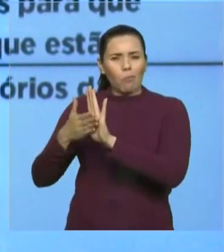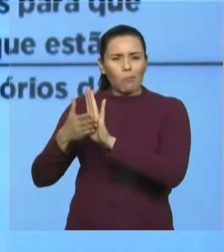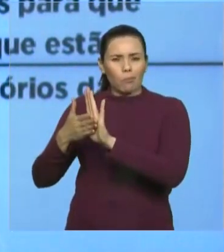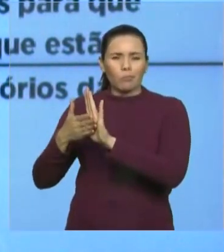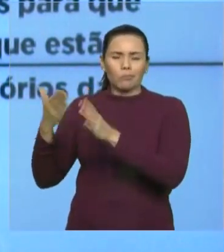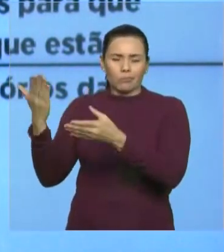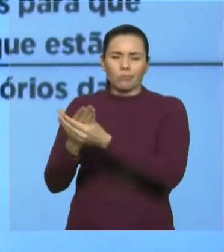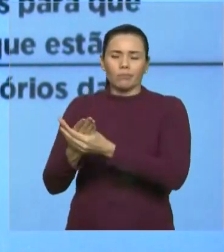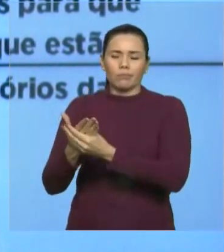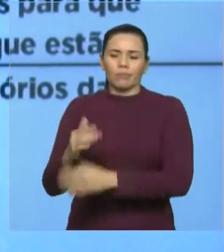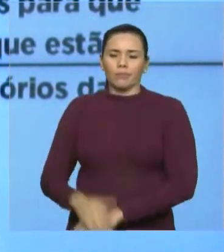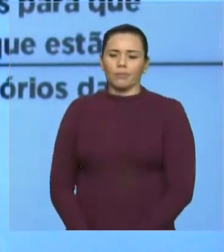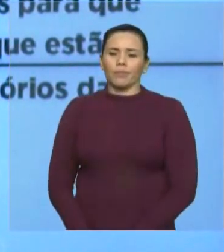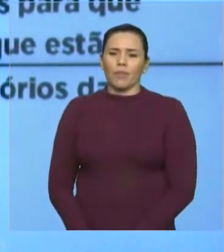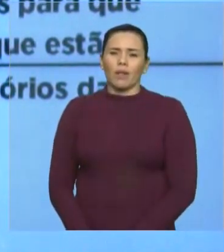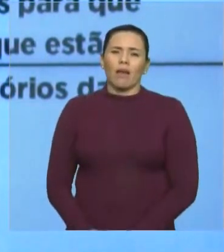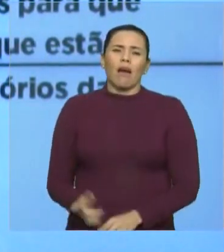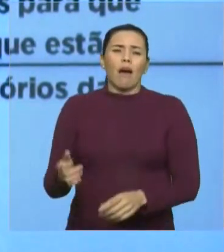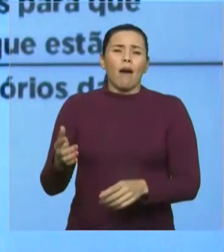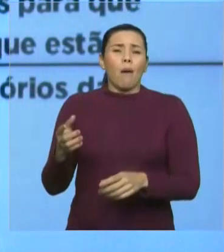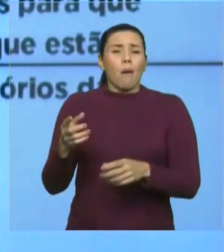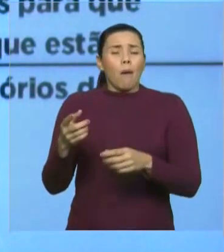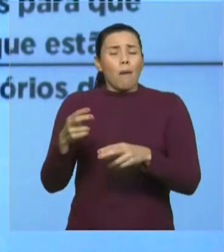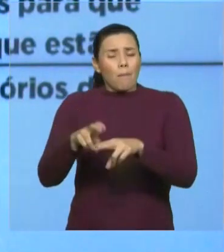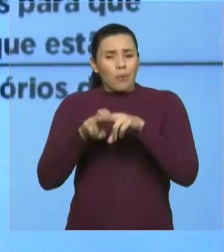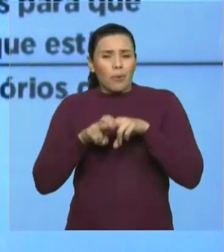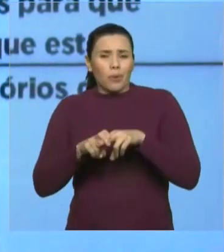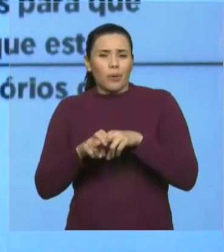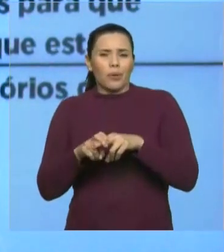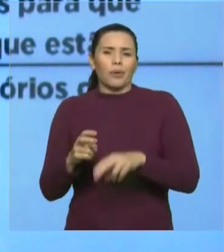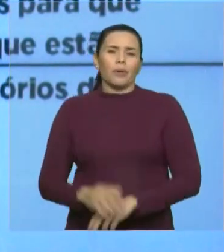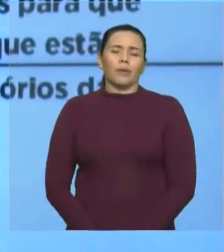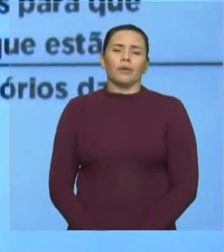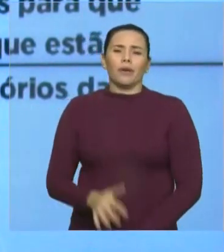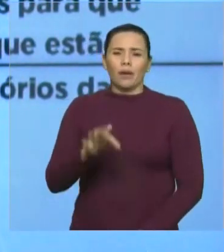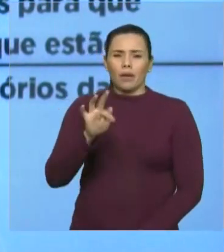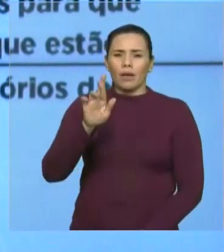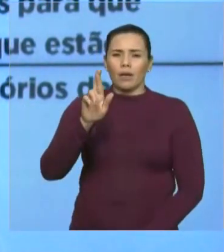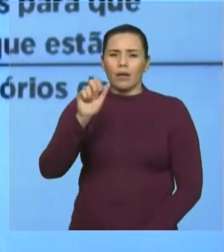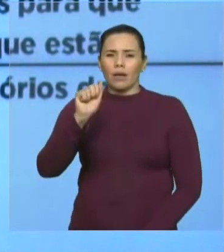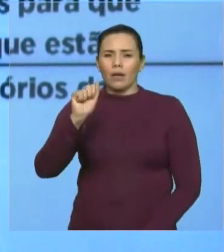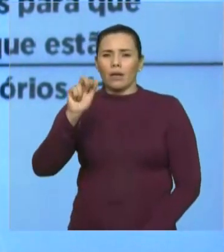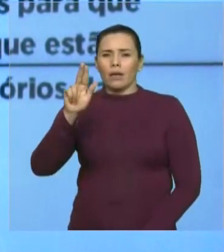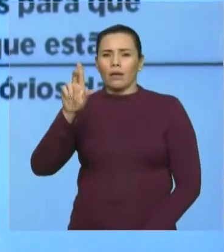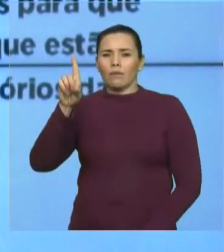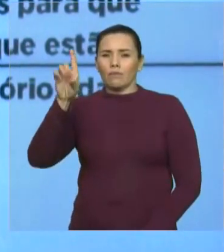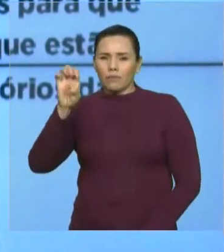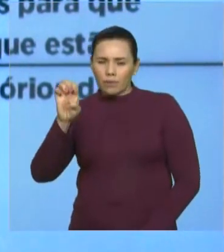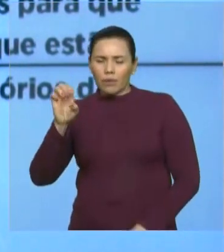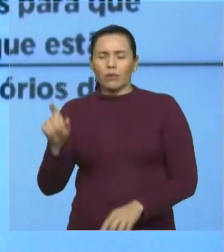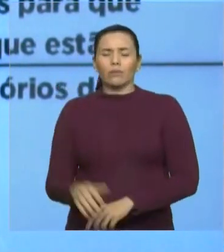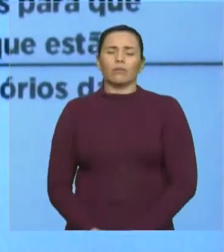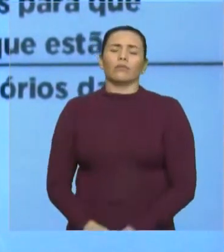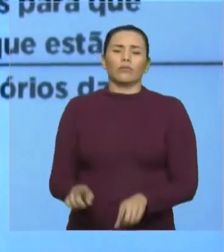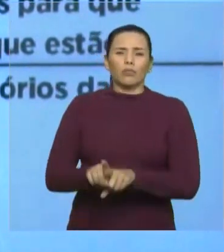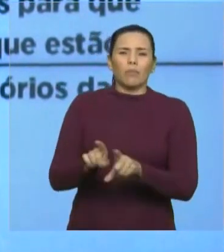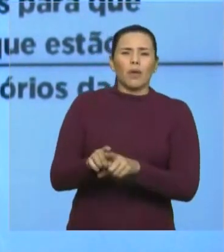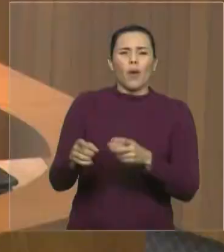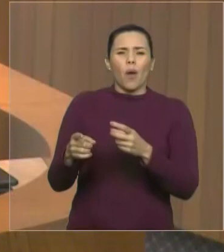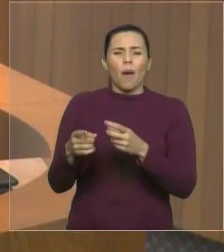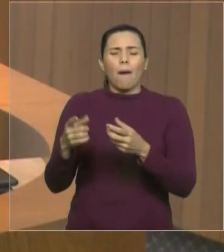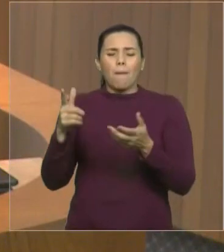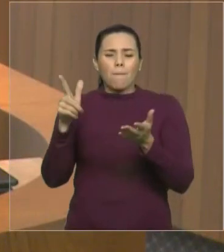falsificações, fraudes em laudos, tudo isso tem que ser levantado. Nós não podemos simplesmente deixar